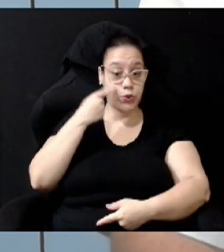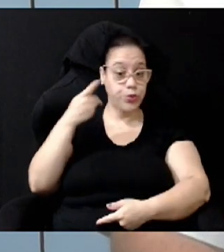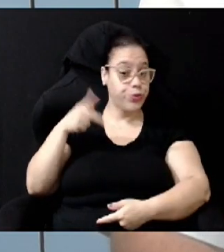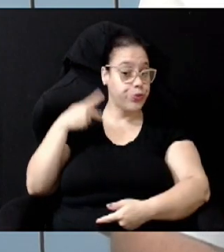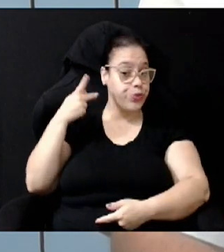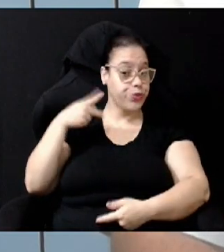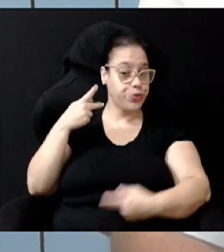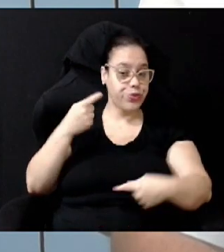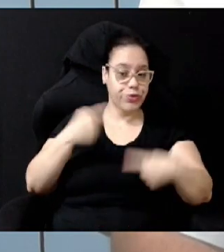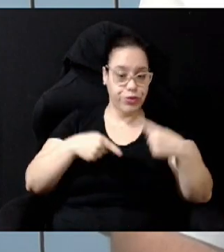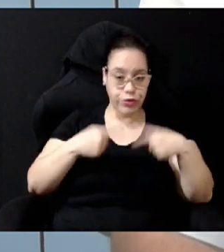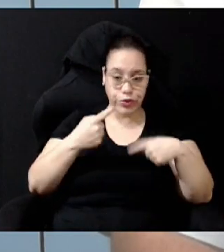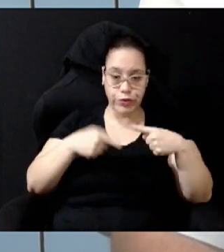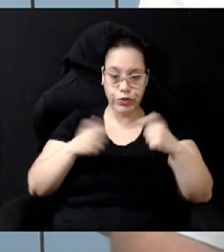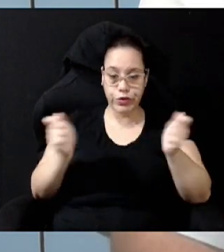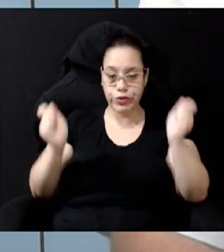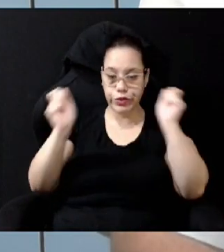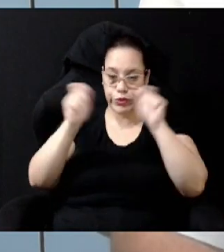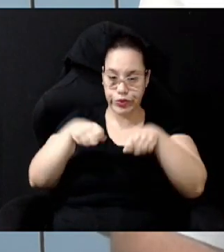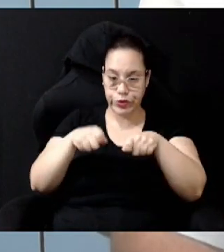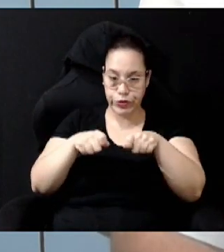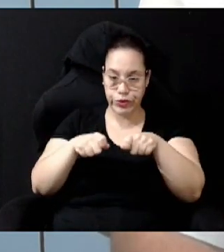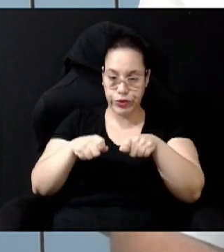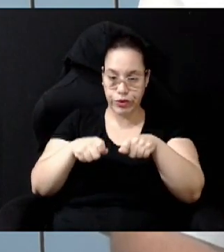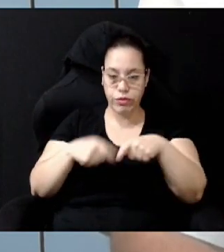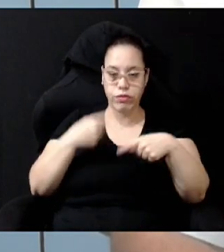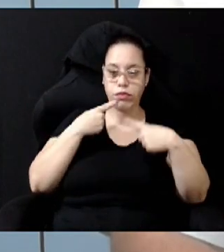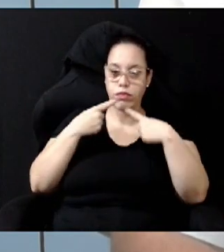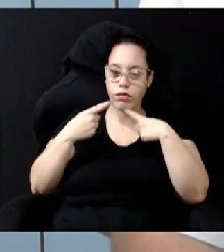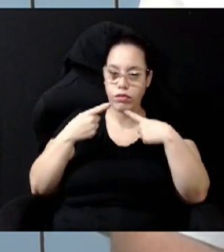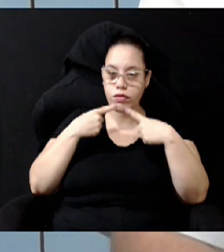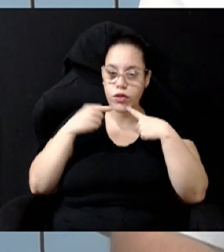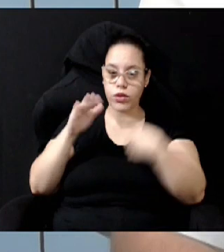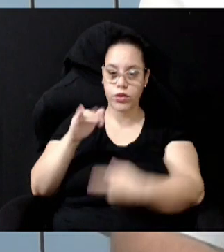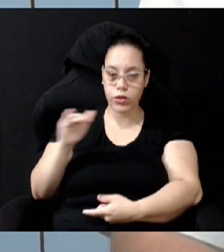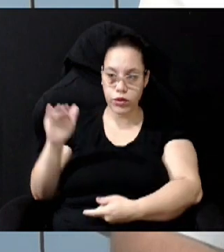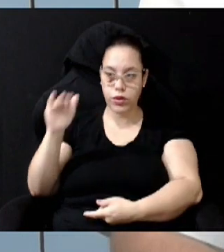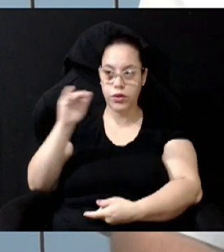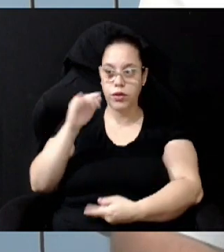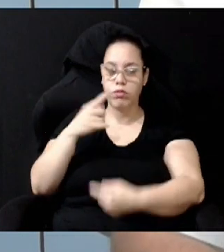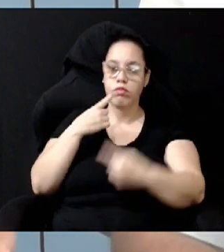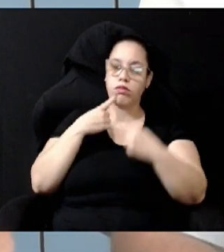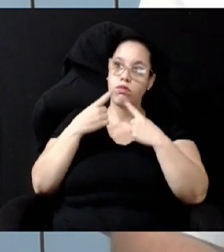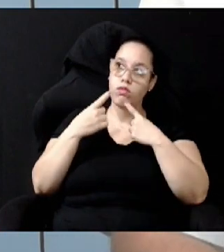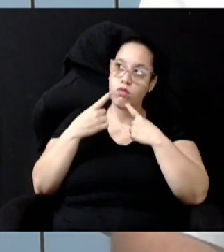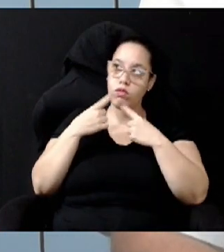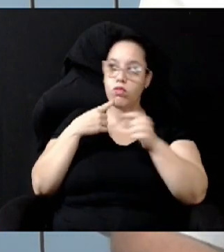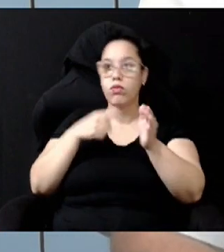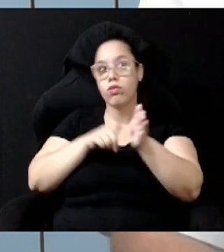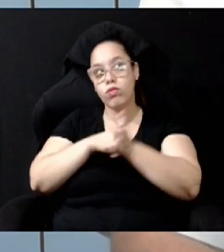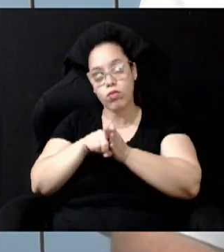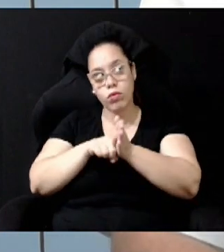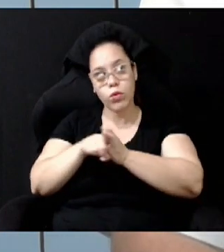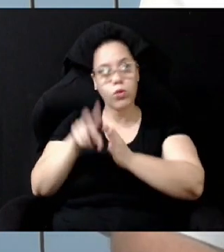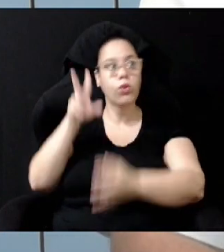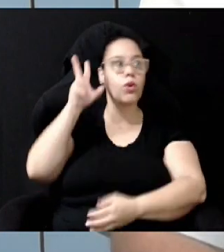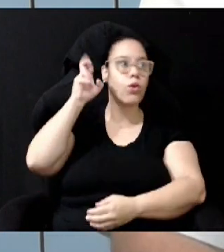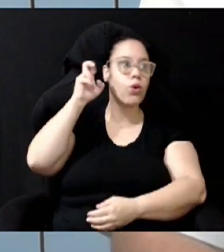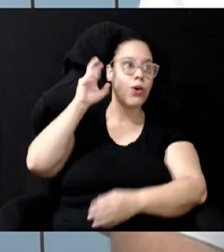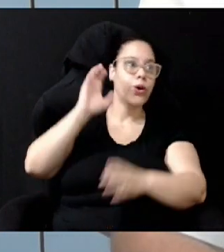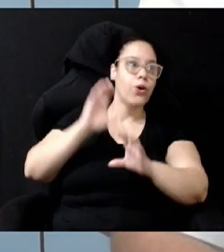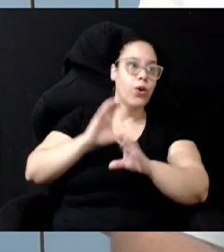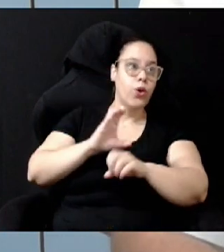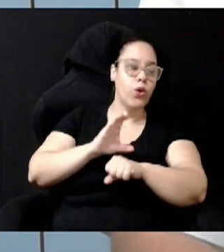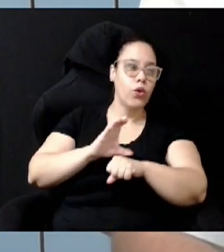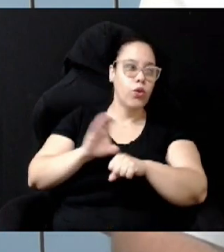ter a possibilidade de dialogar com os cientistas, dialogar com pesquisadores, ouvir a comunidade, enfim.